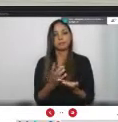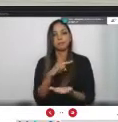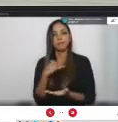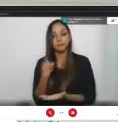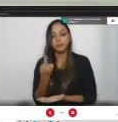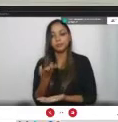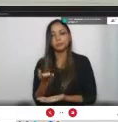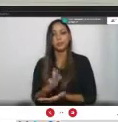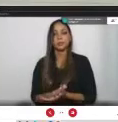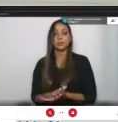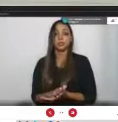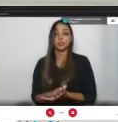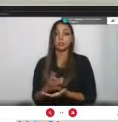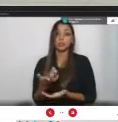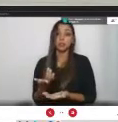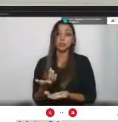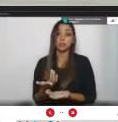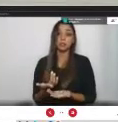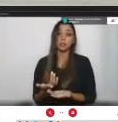palavras, presidente, e para